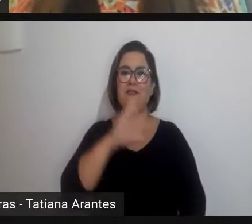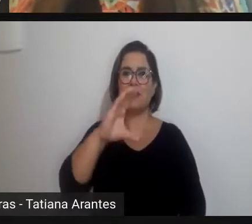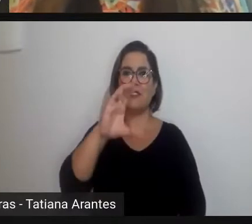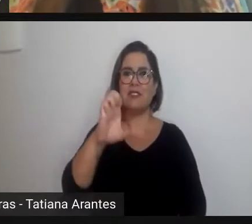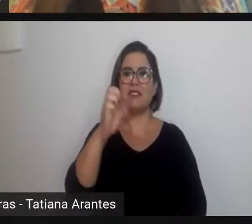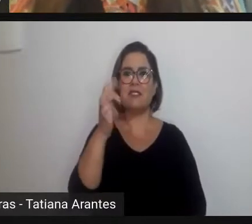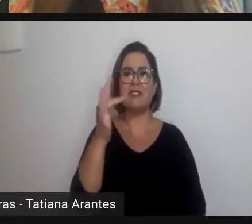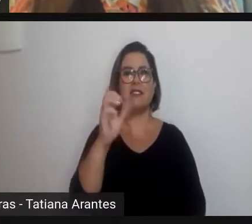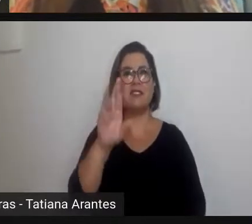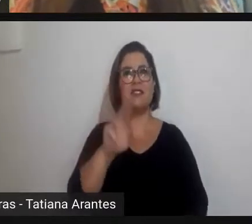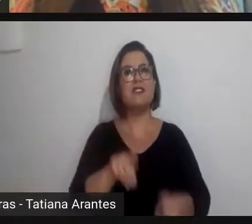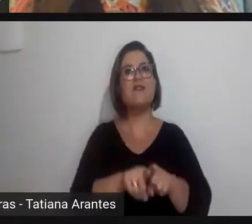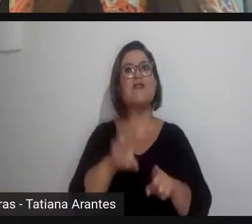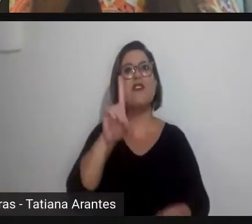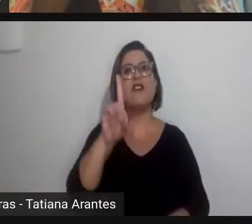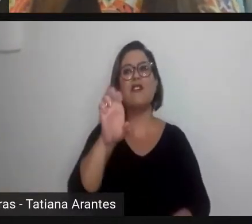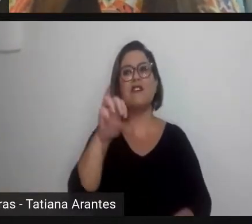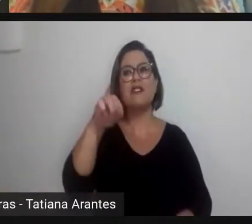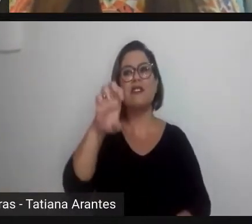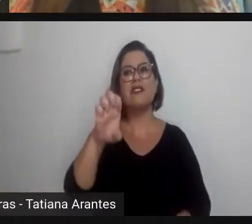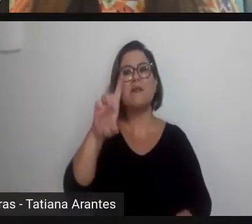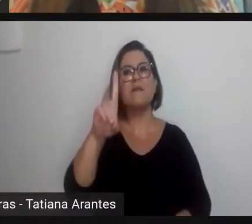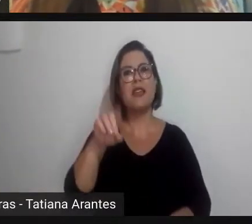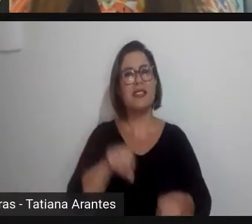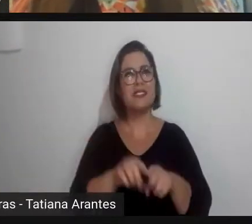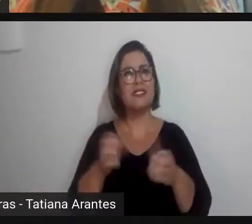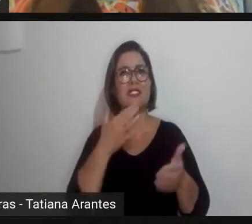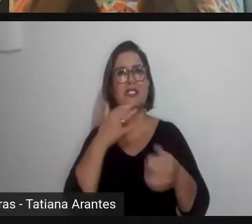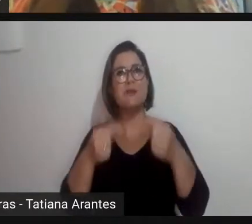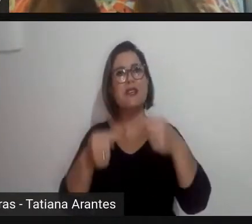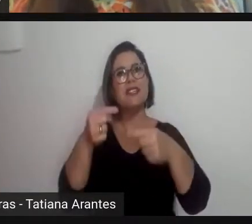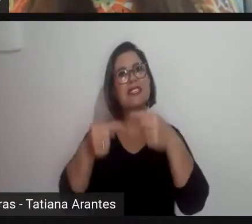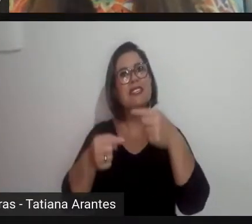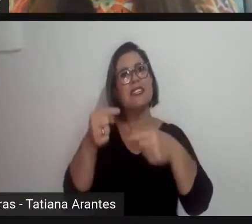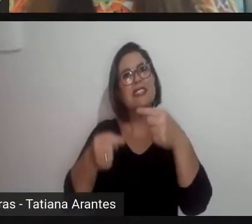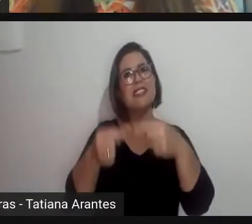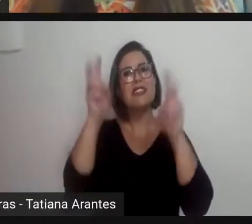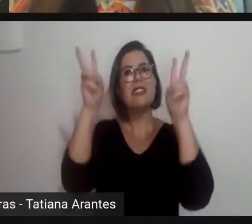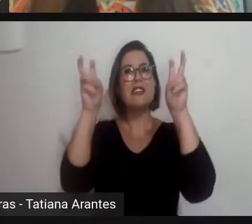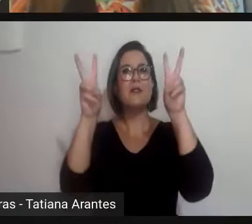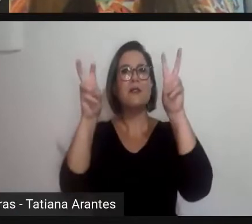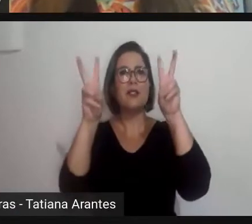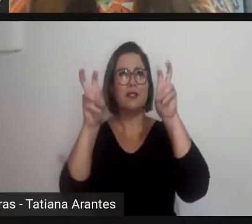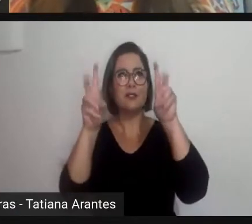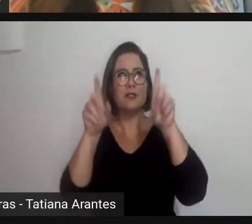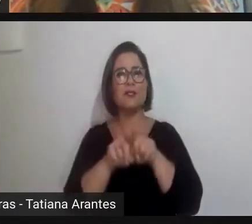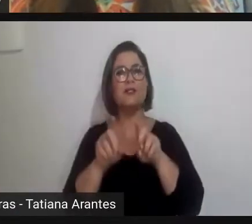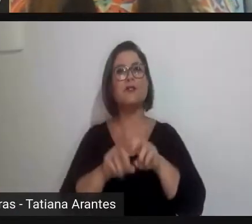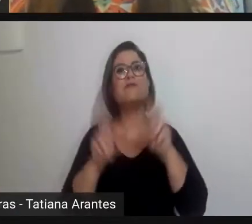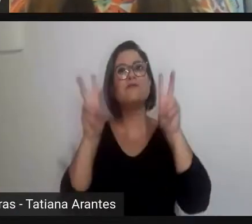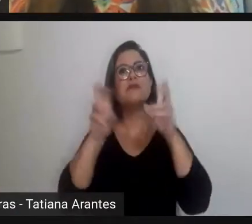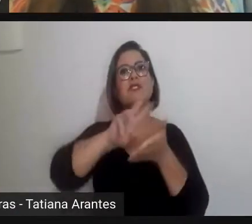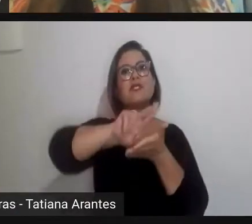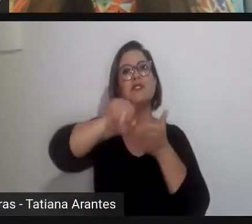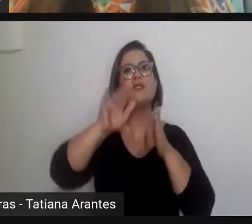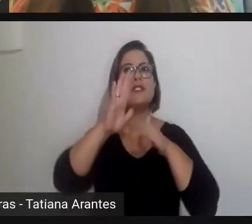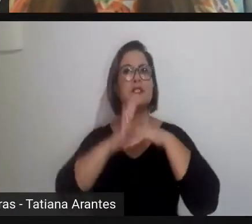pelo DEMED, hoje debateremos sobre trabalho remoto e saúde ocupacional em seus aspectos práticos.